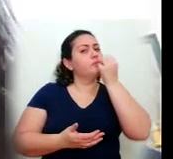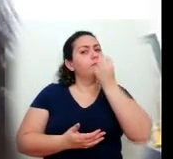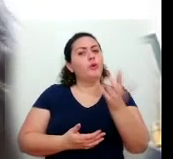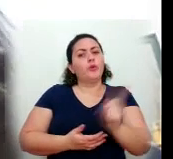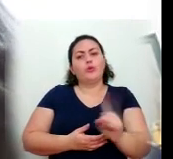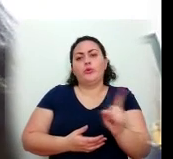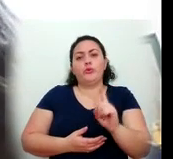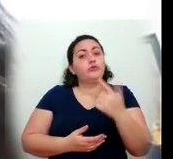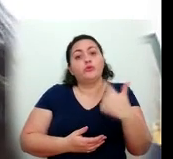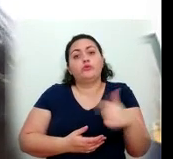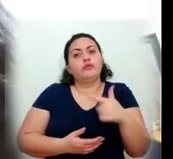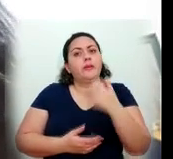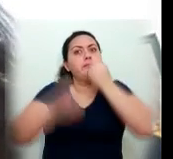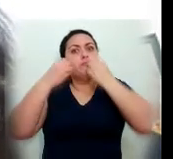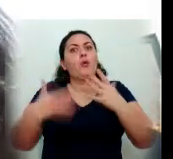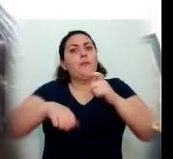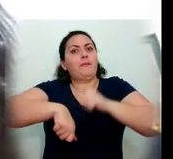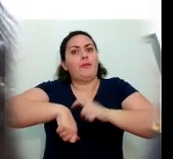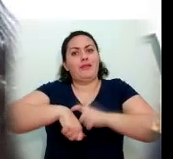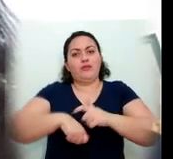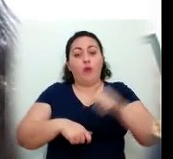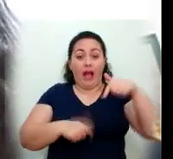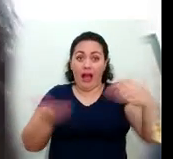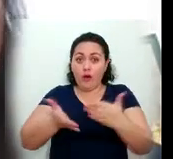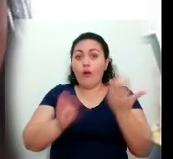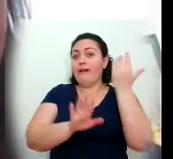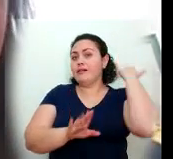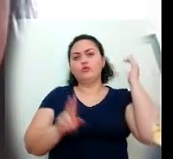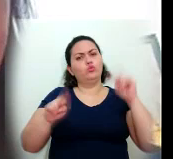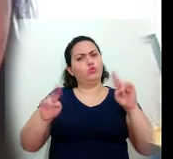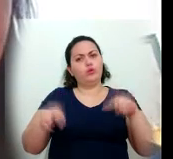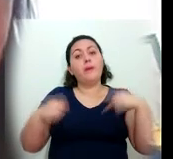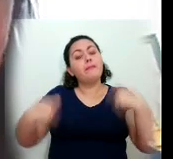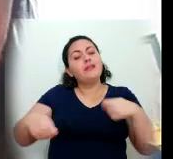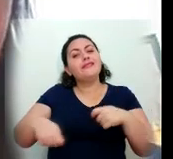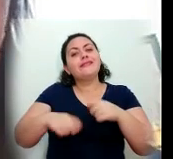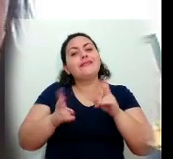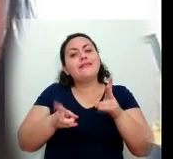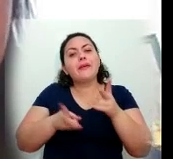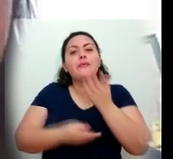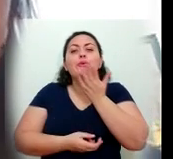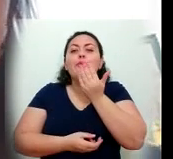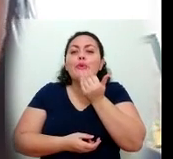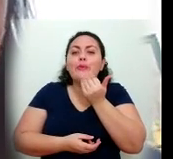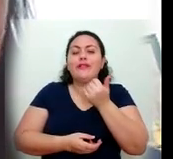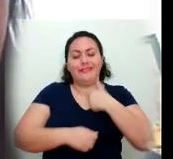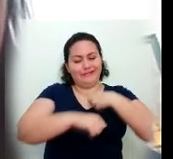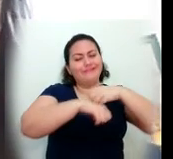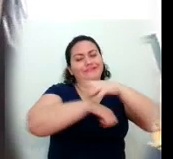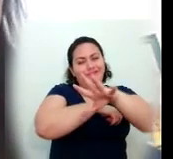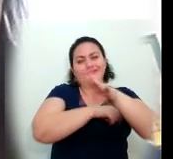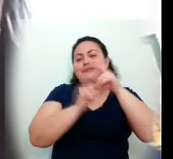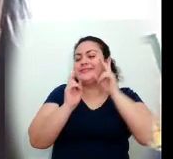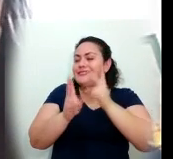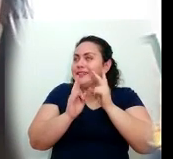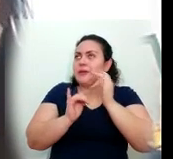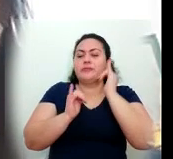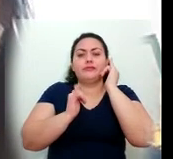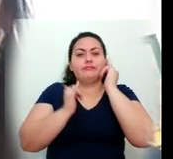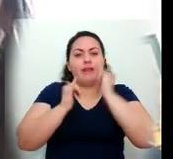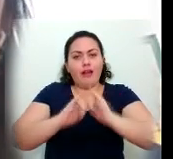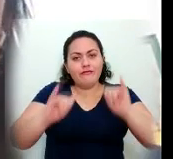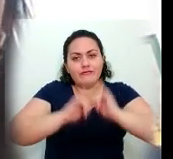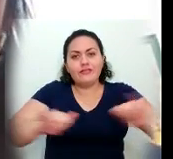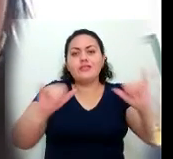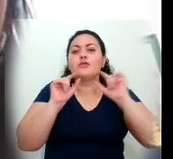isso, né? Nenhum momento na verdade, né? A gente deveria fazer as nossas refeições. Eu acho que isso é uma mensagem que vem trazendo há muito tempo já,